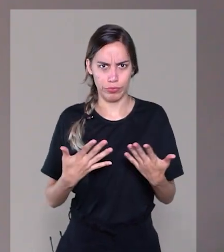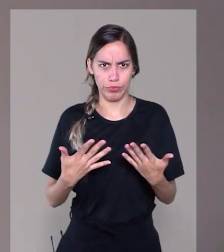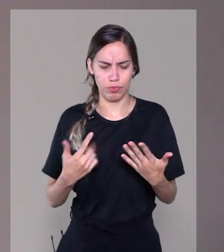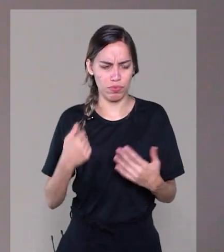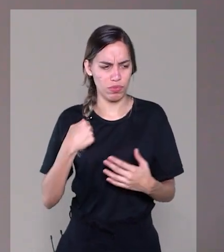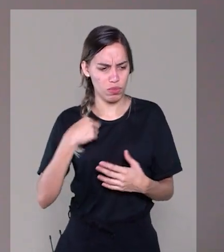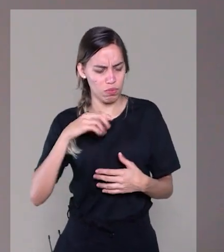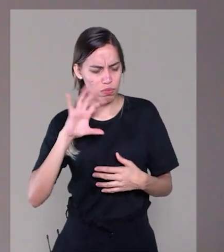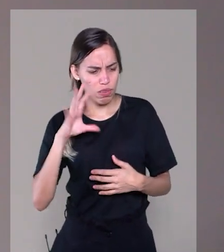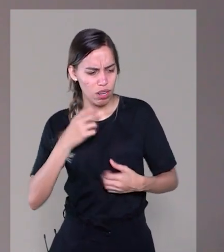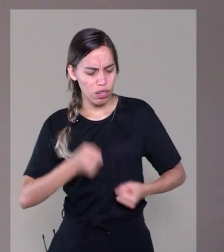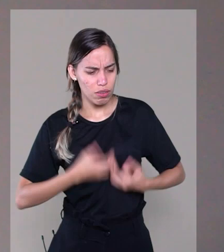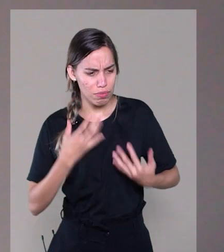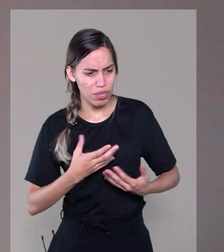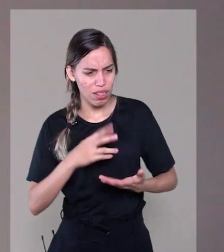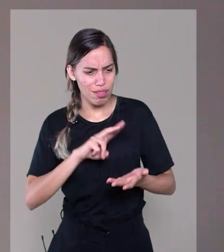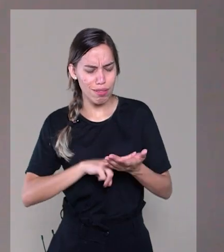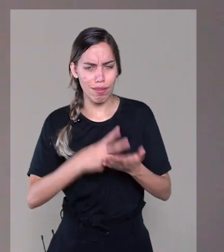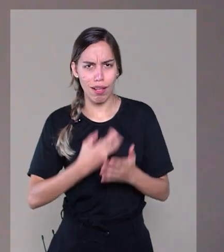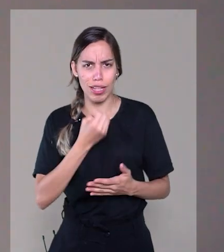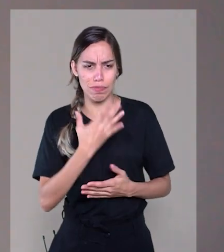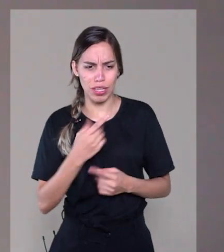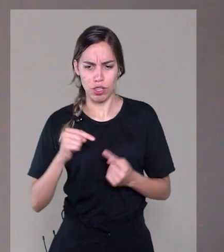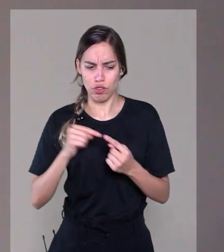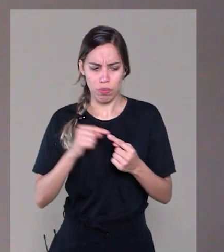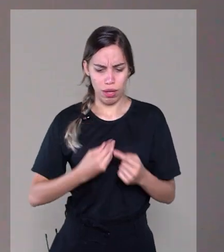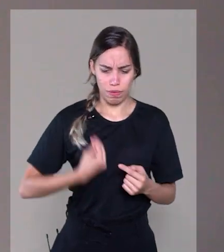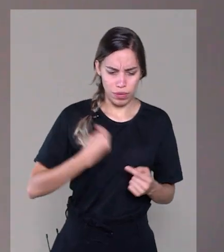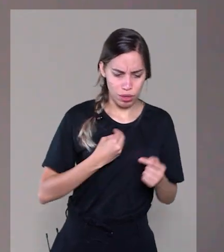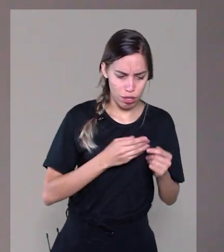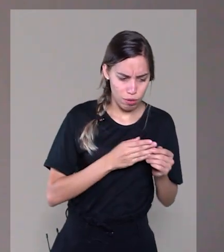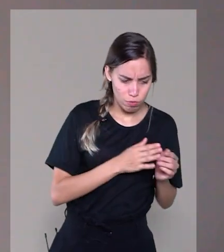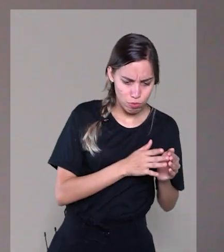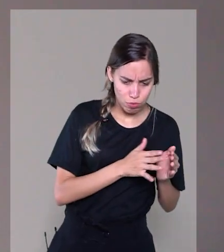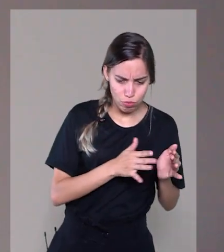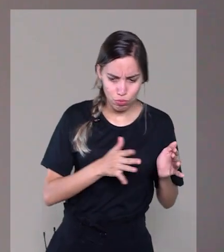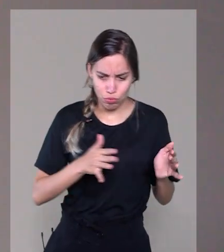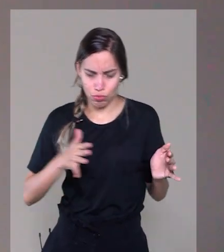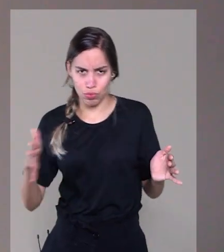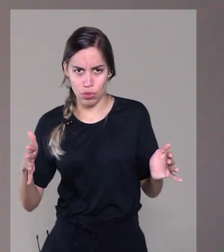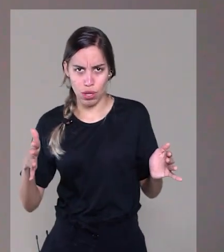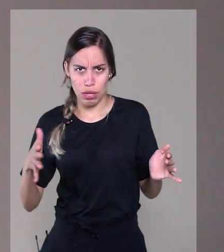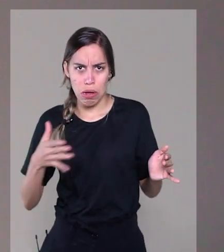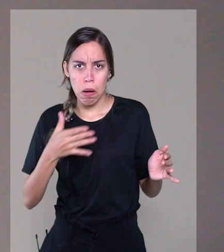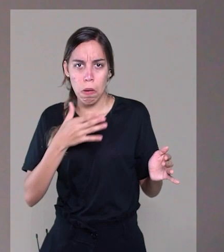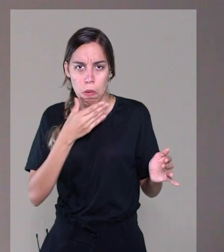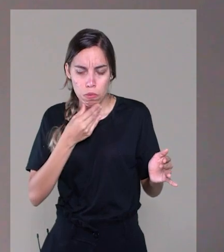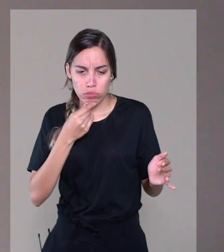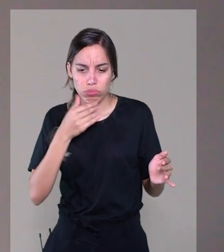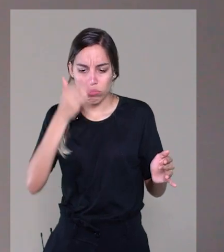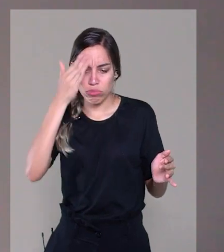que você segue ali, né? Que você acabou de comentar, seguindo a vida do homem, né? E o Evandro faz isso com muito brilhantismo também,